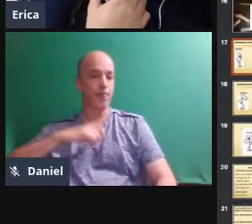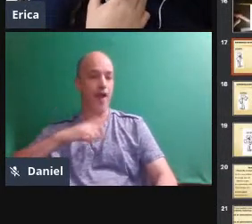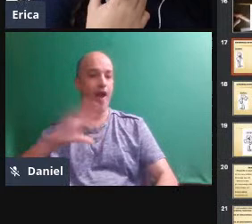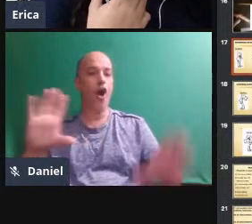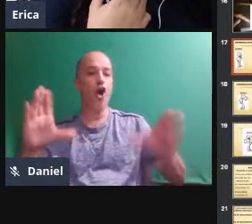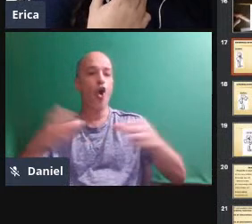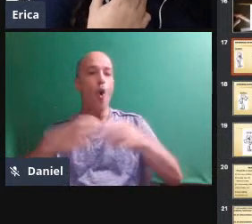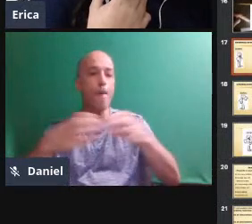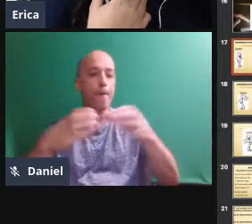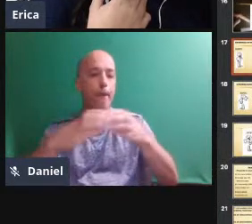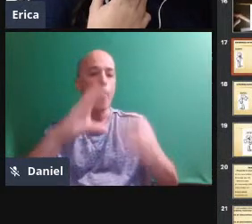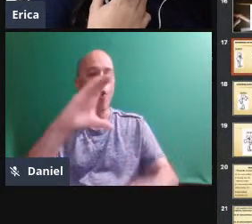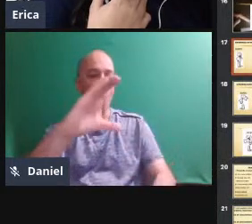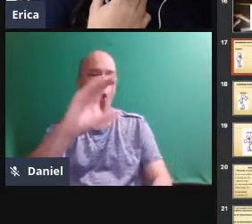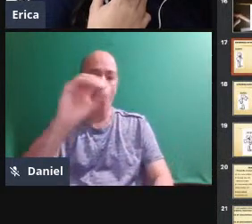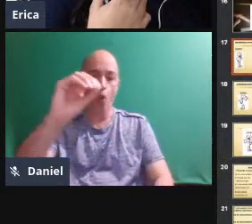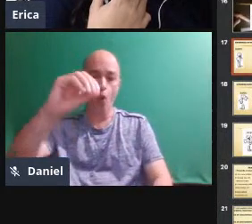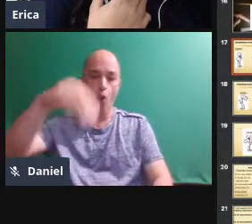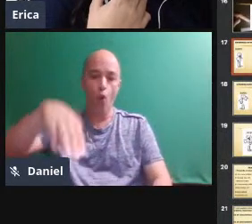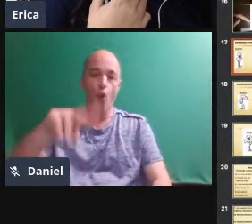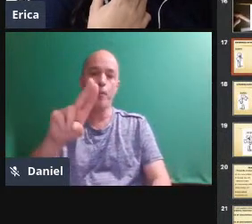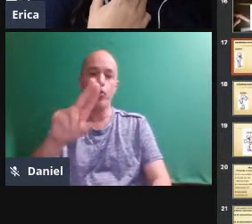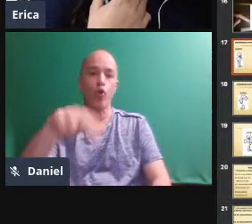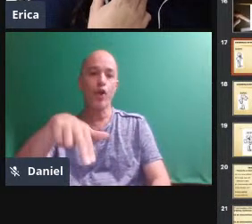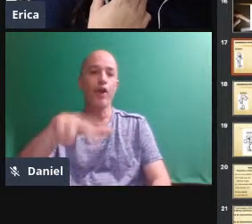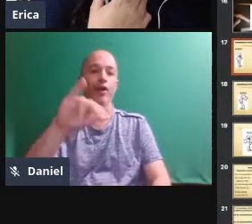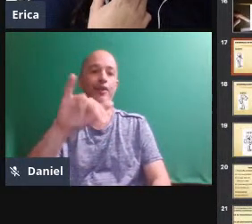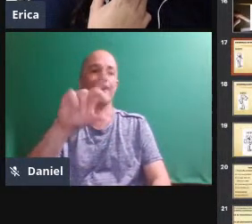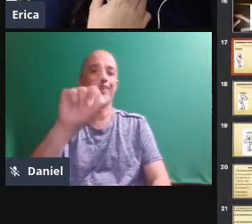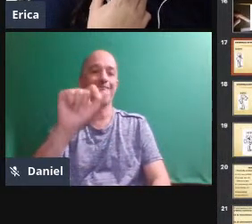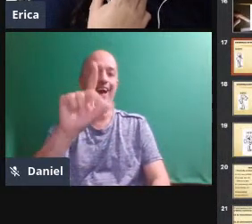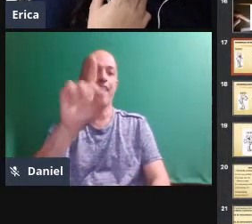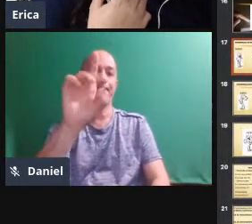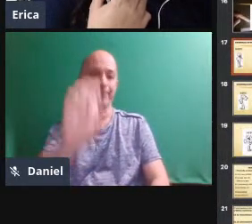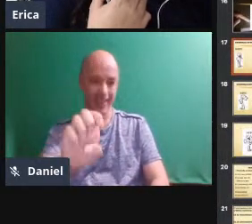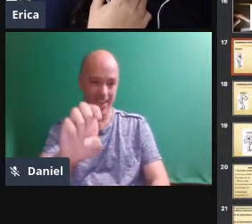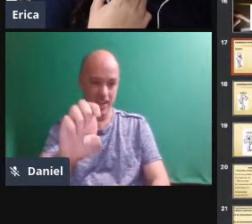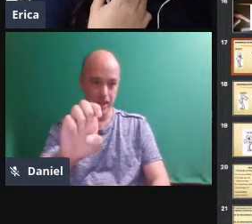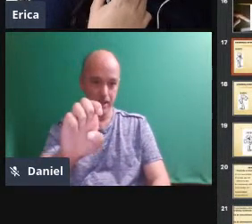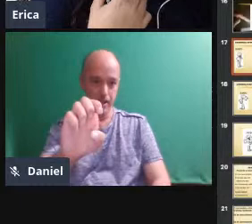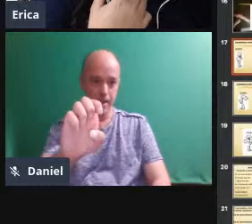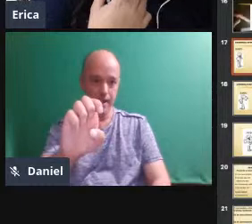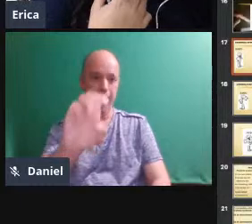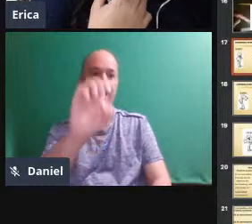São Paulo, por exemplo, nós temos a comunidade